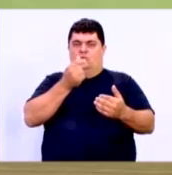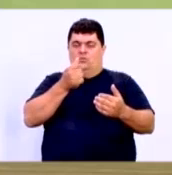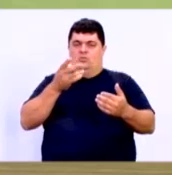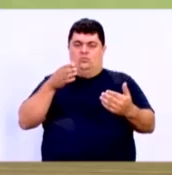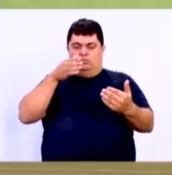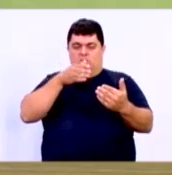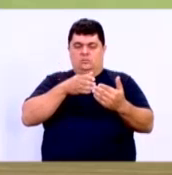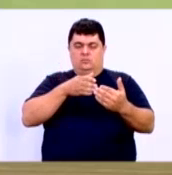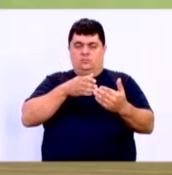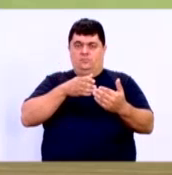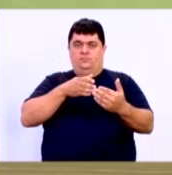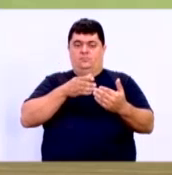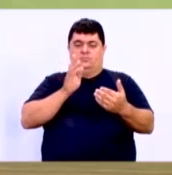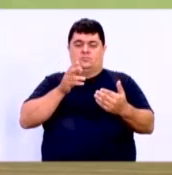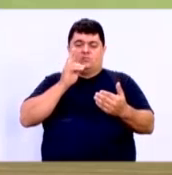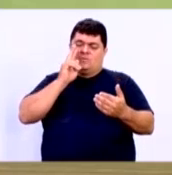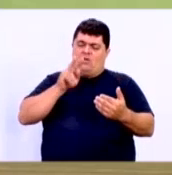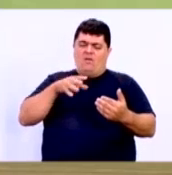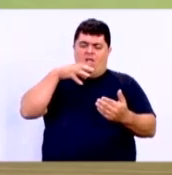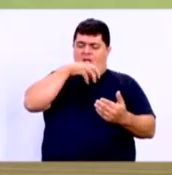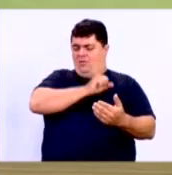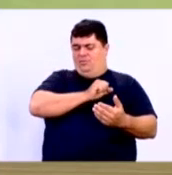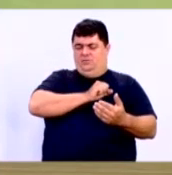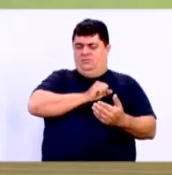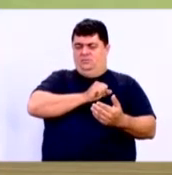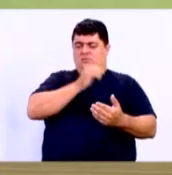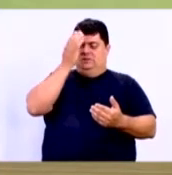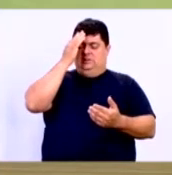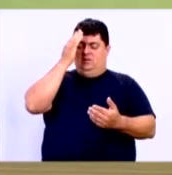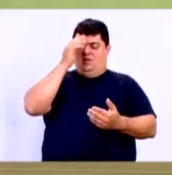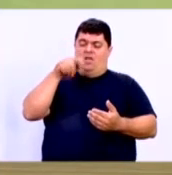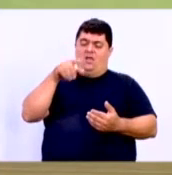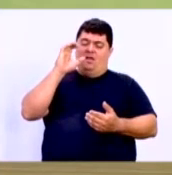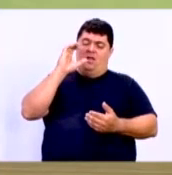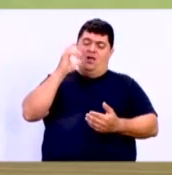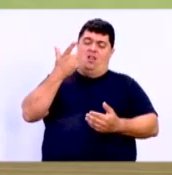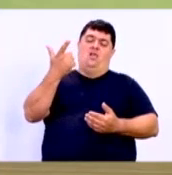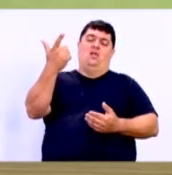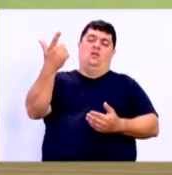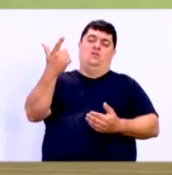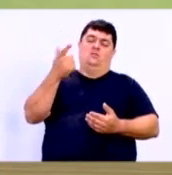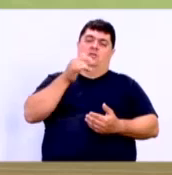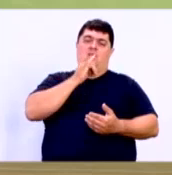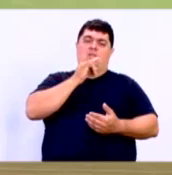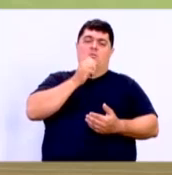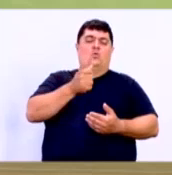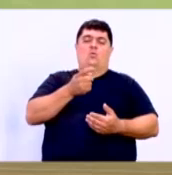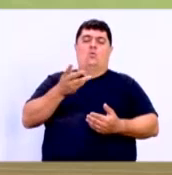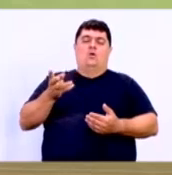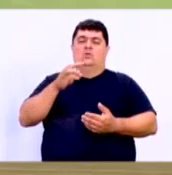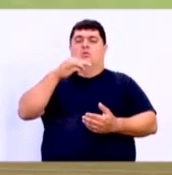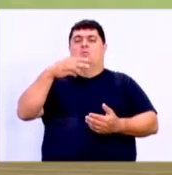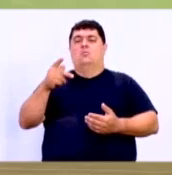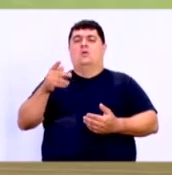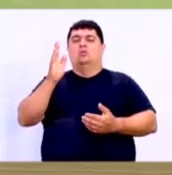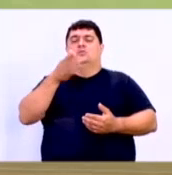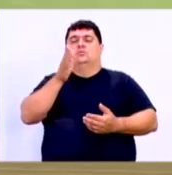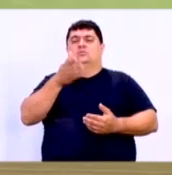forma objetiva, consegue identificar quanto, por exemplo, de matéria-prima